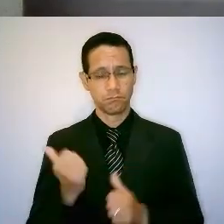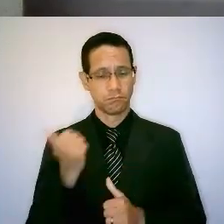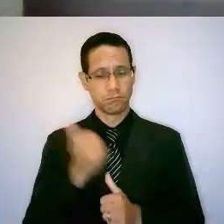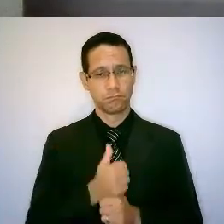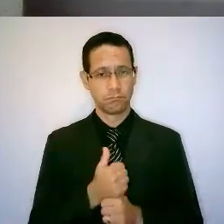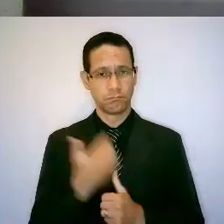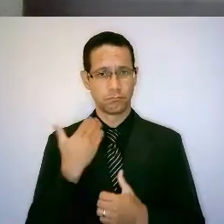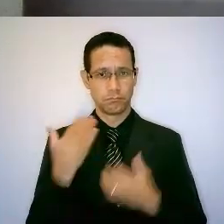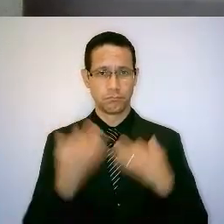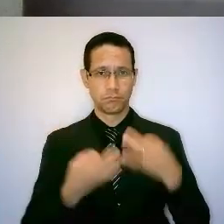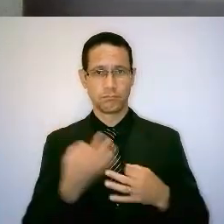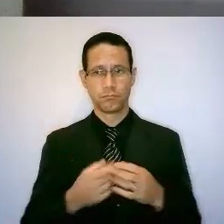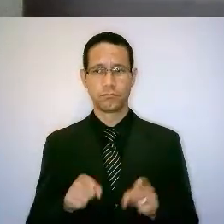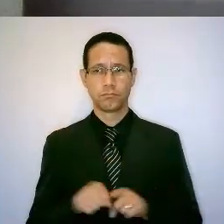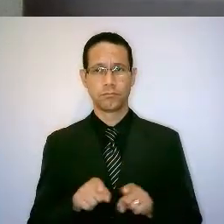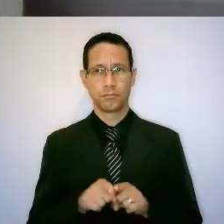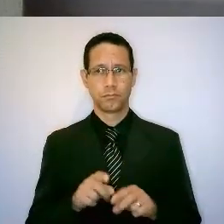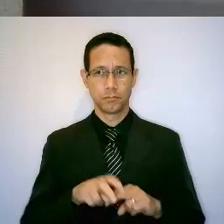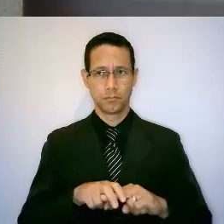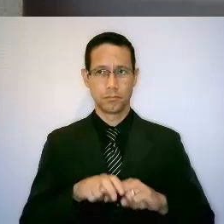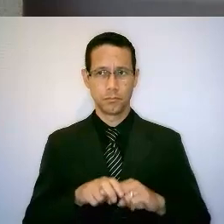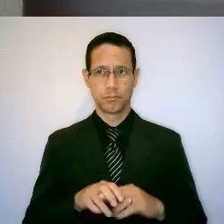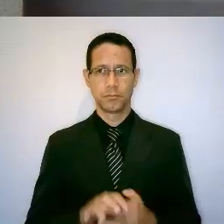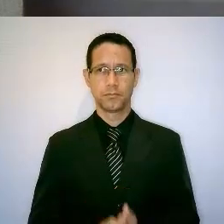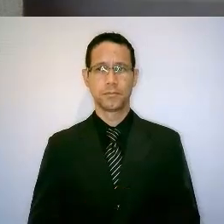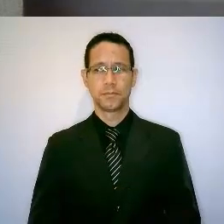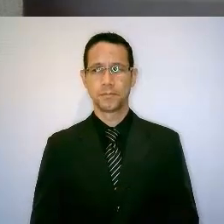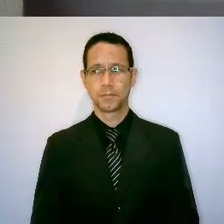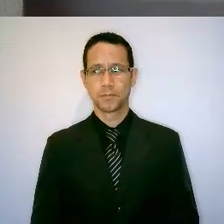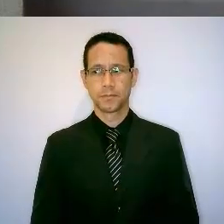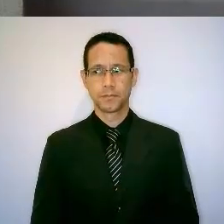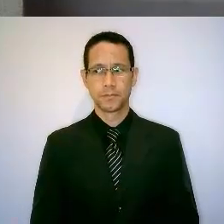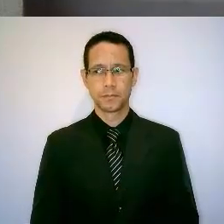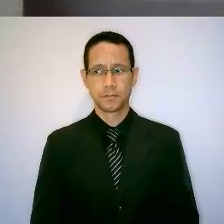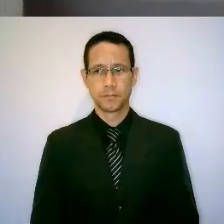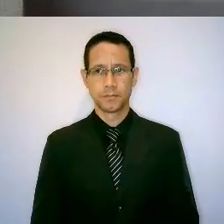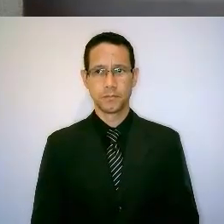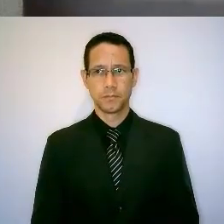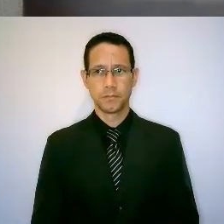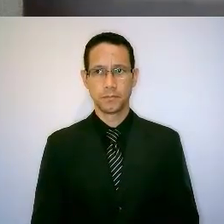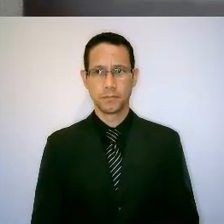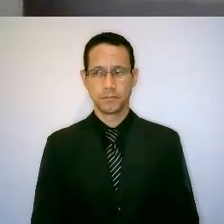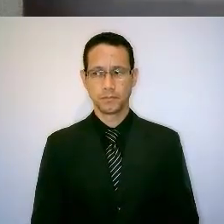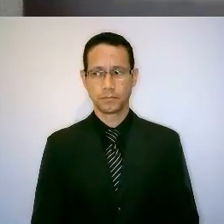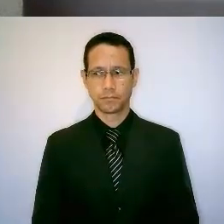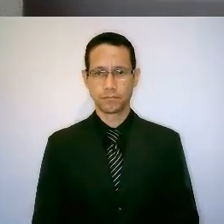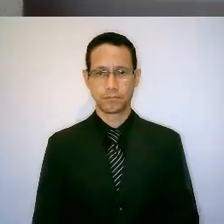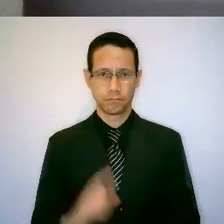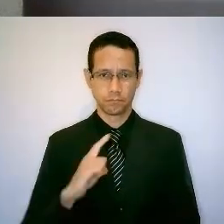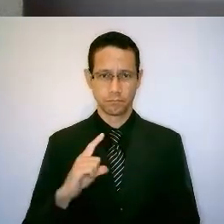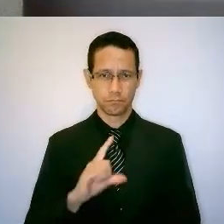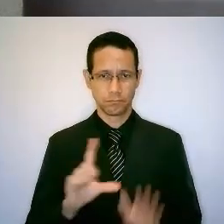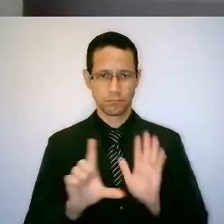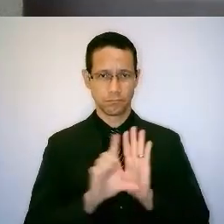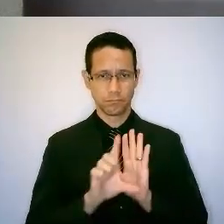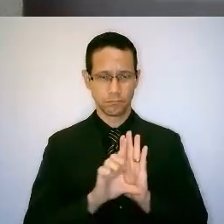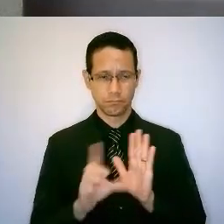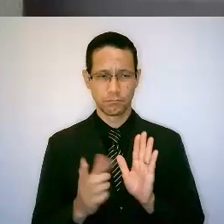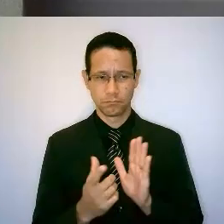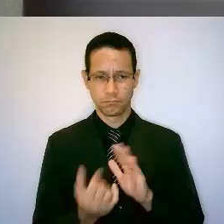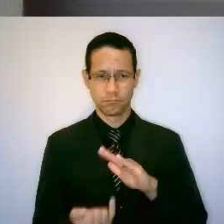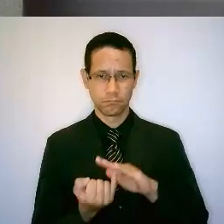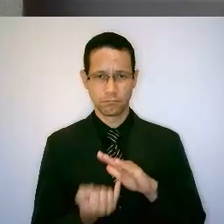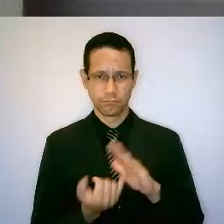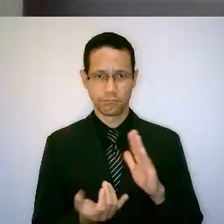por motivos muitas vezes até legais institucionais como sempre se dá no caso de férias ou